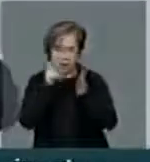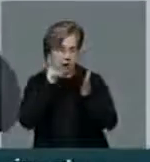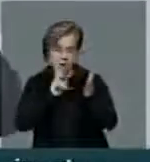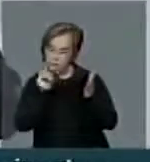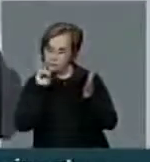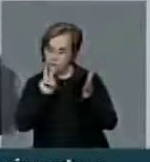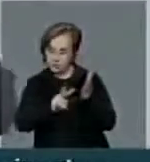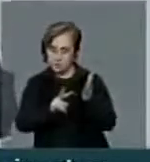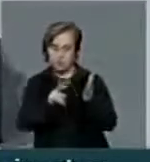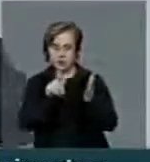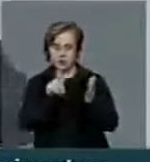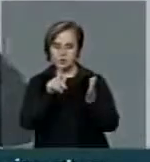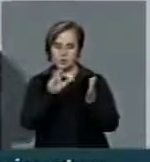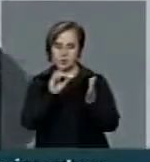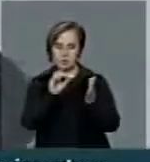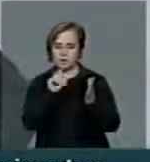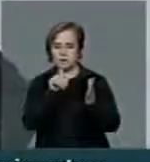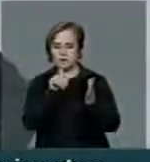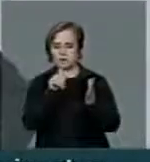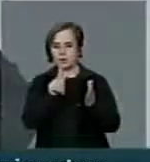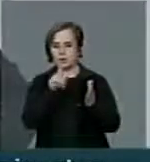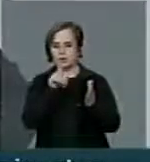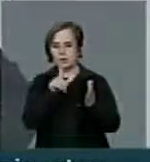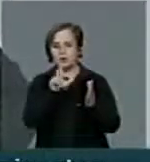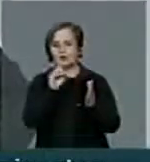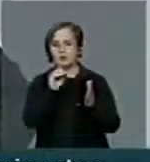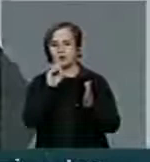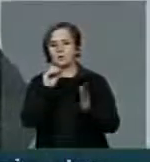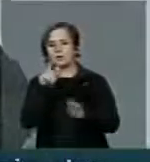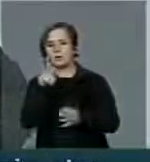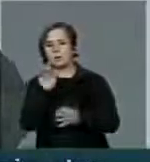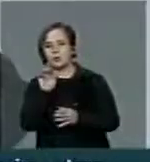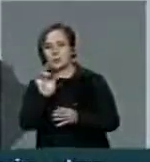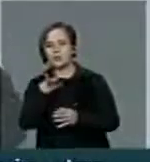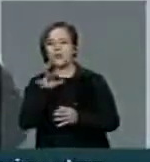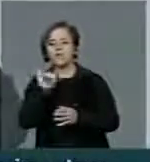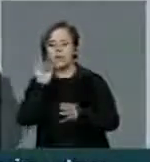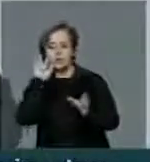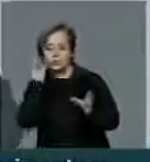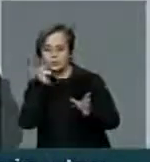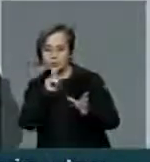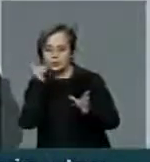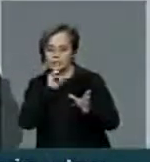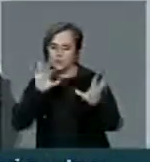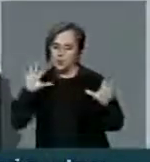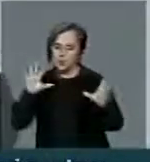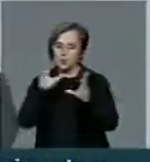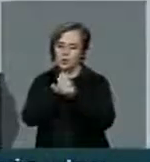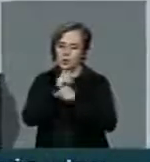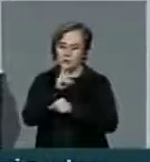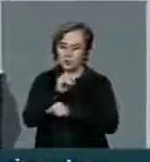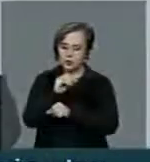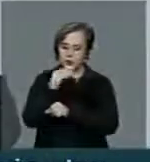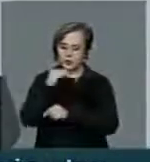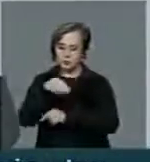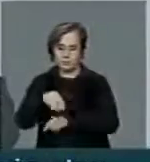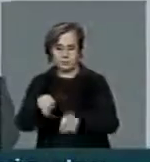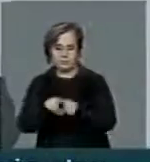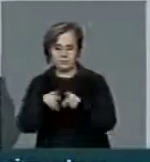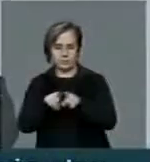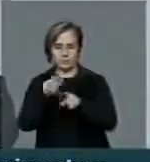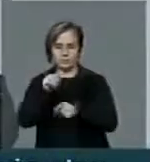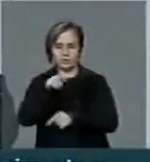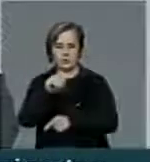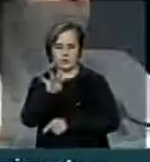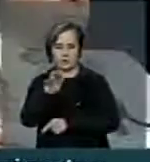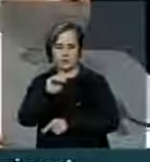o Google vai em determinadas áreas para 50 centímetros. Fizemos cooperação com a Embratel para armazenamento